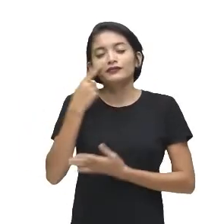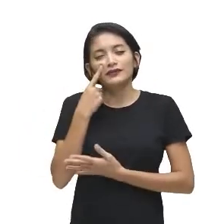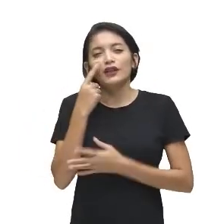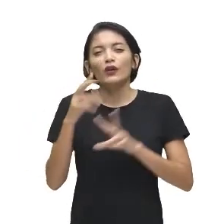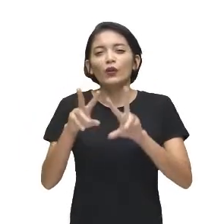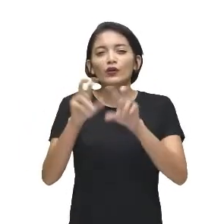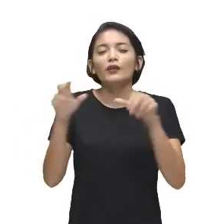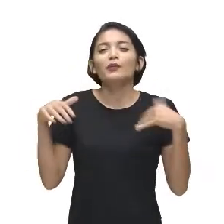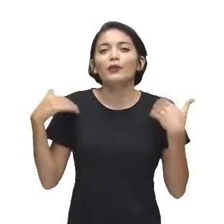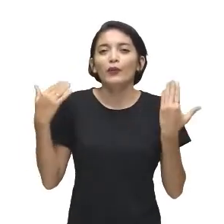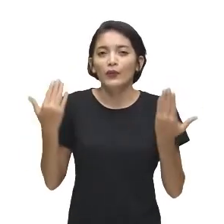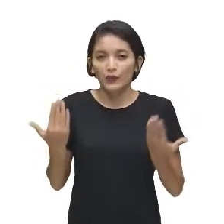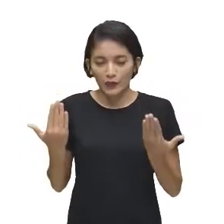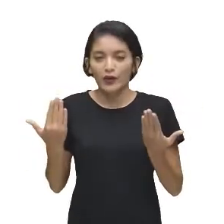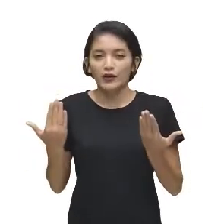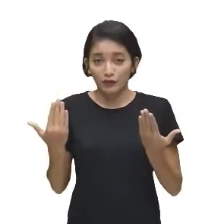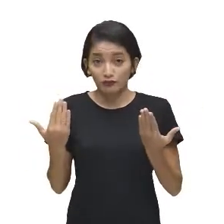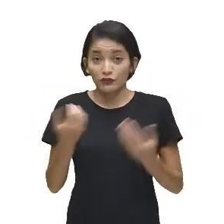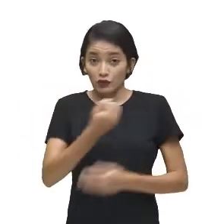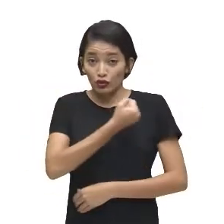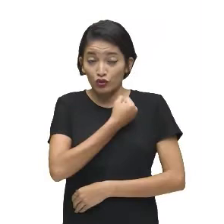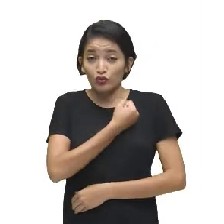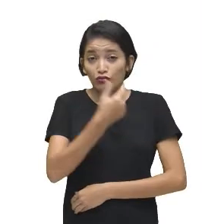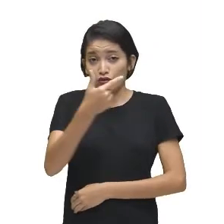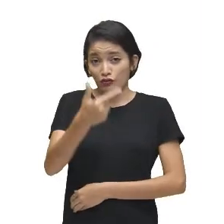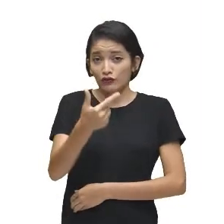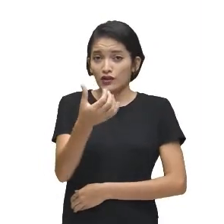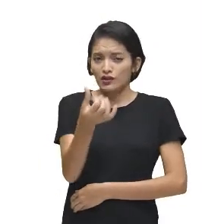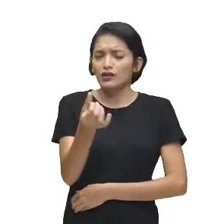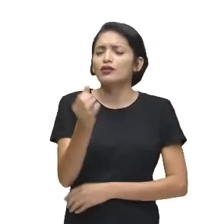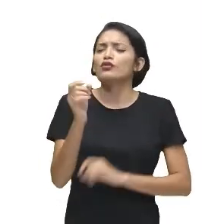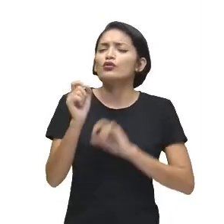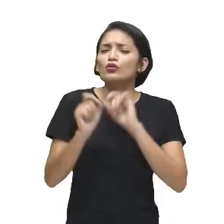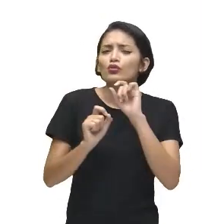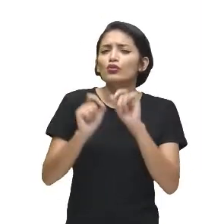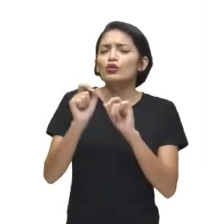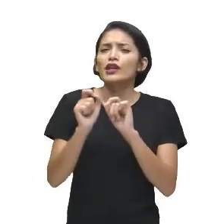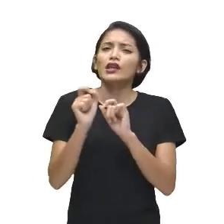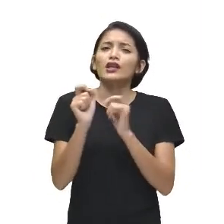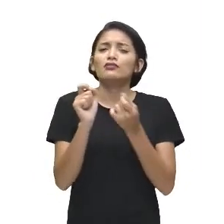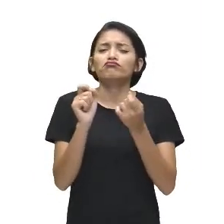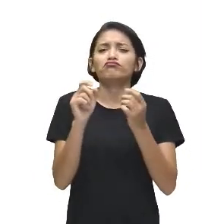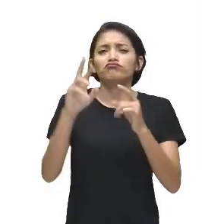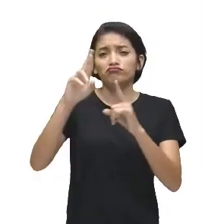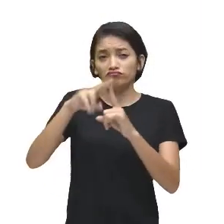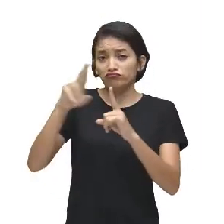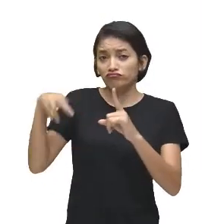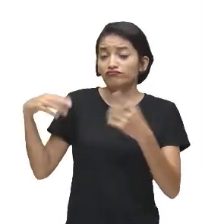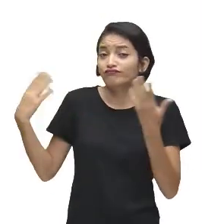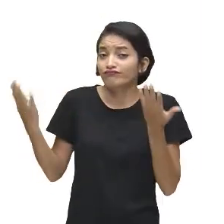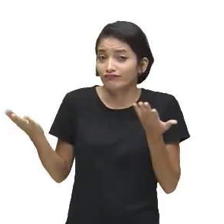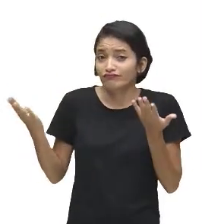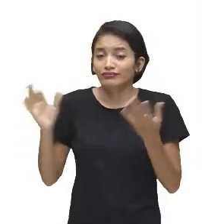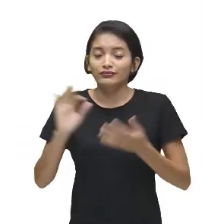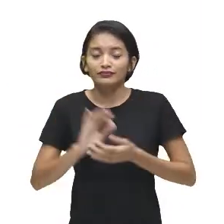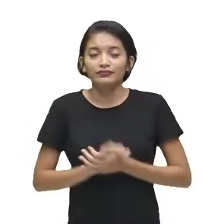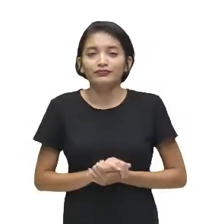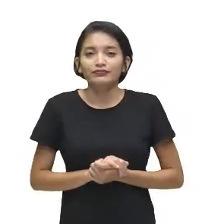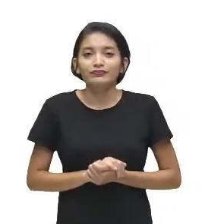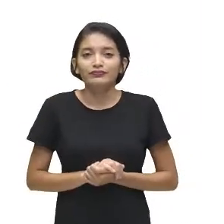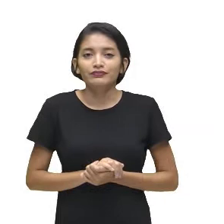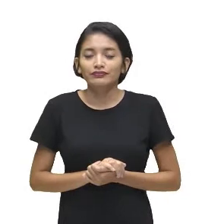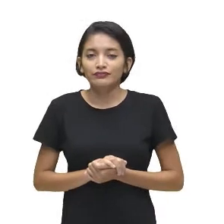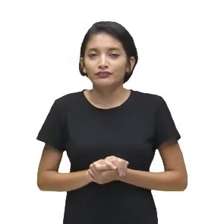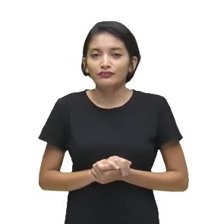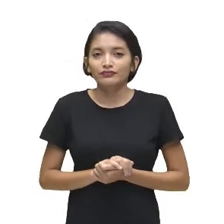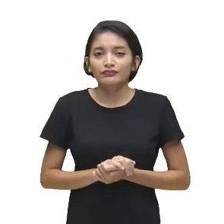tema da aula 26, sobre o que é religião. Então, quero te acompanhar,